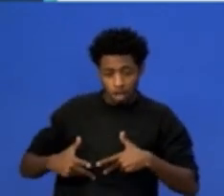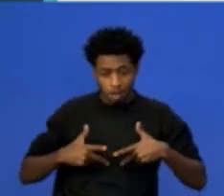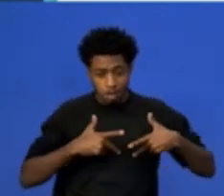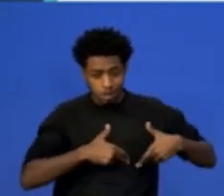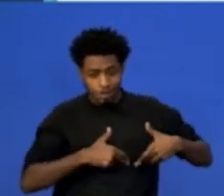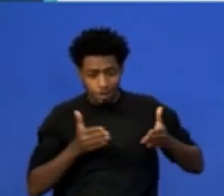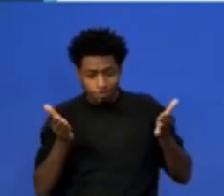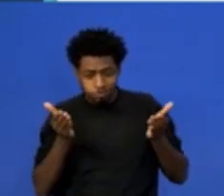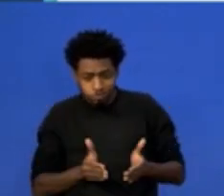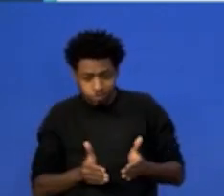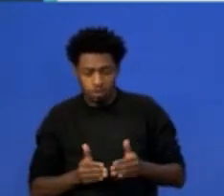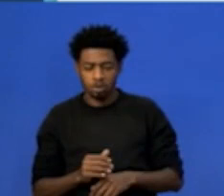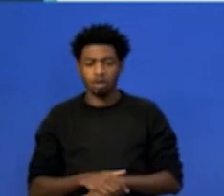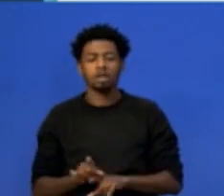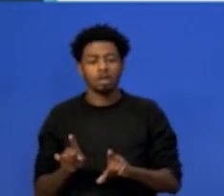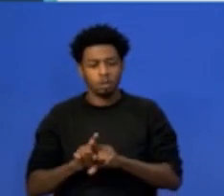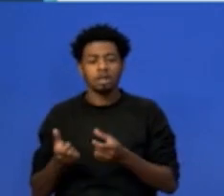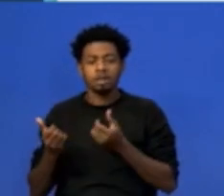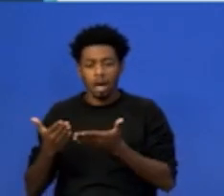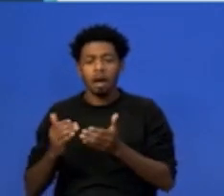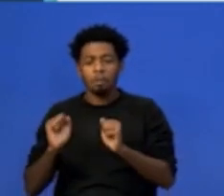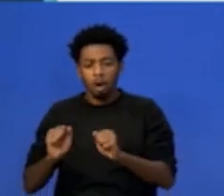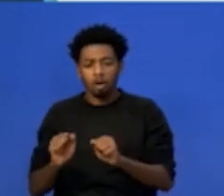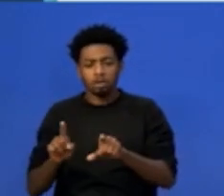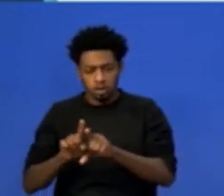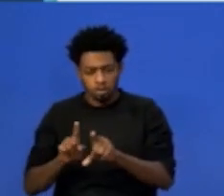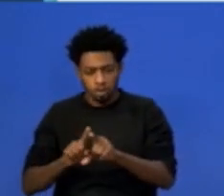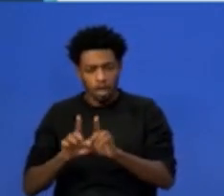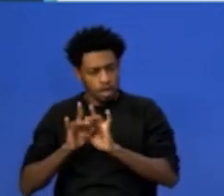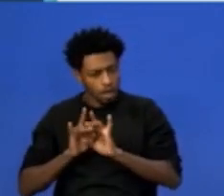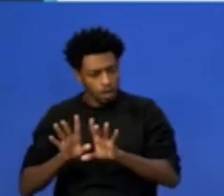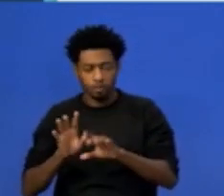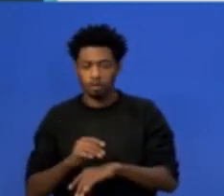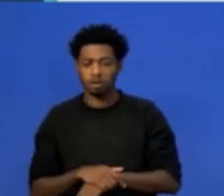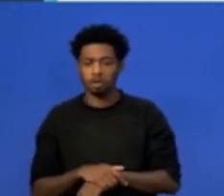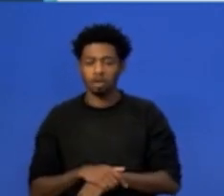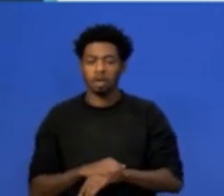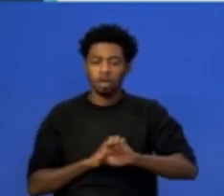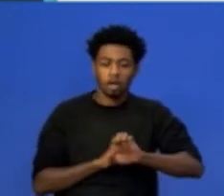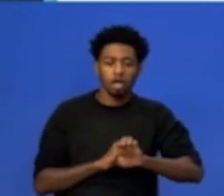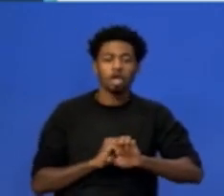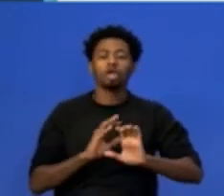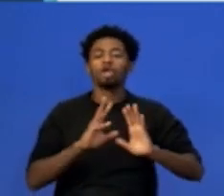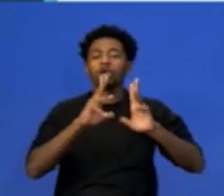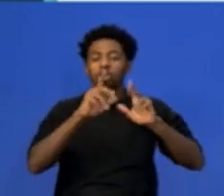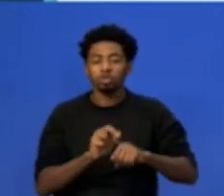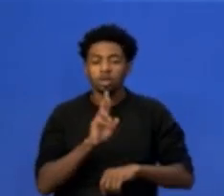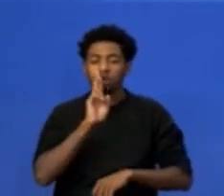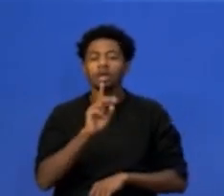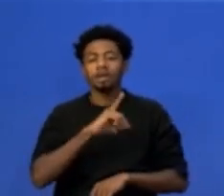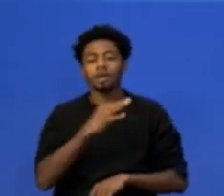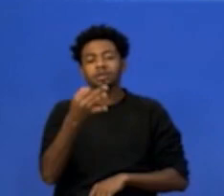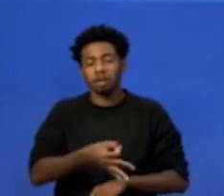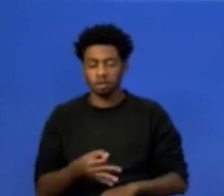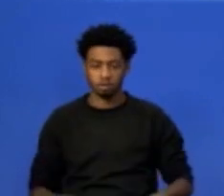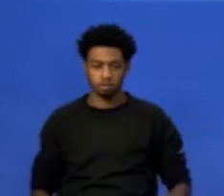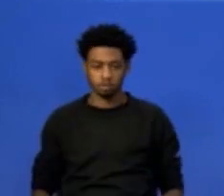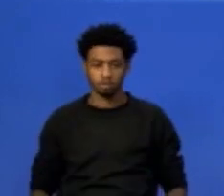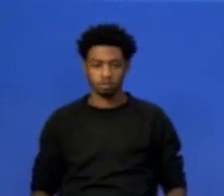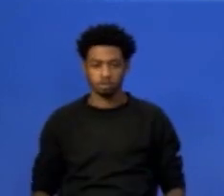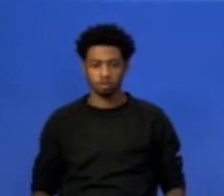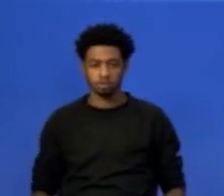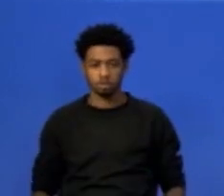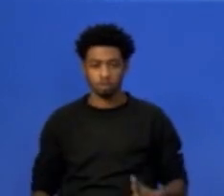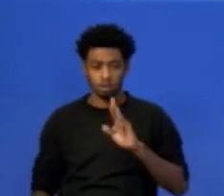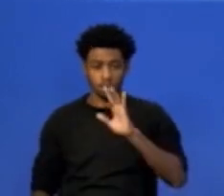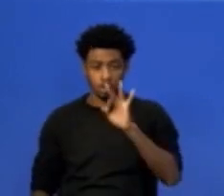Ou alternativa E, todas as alternativas anteriores estão corretas. A